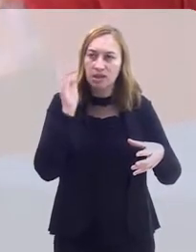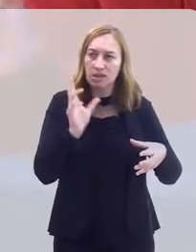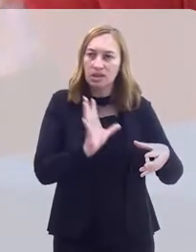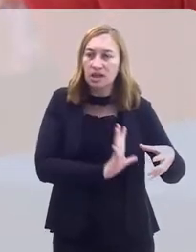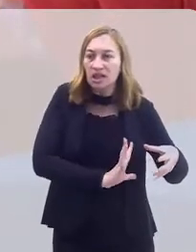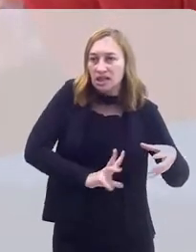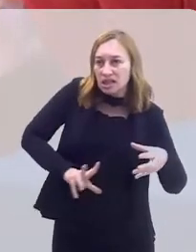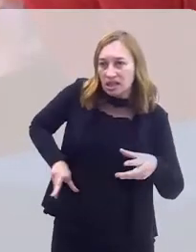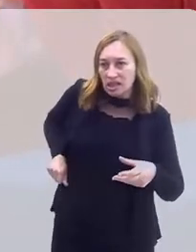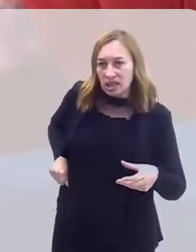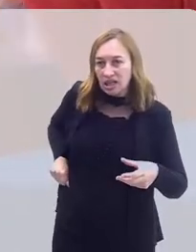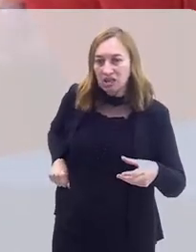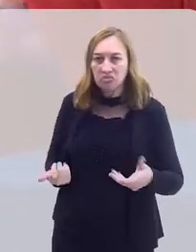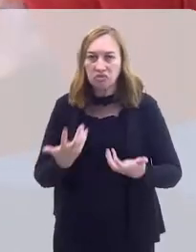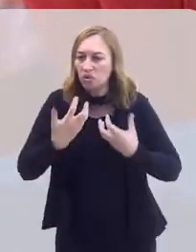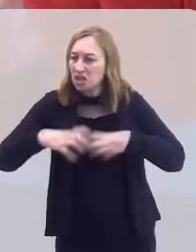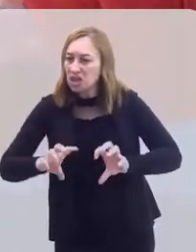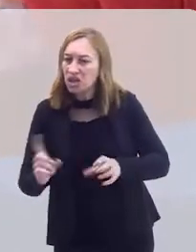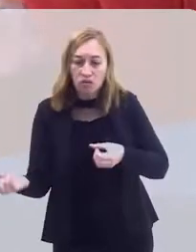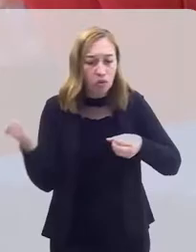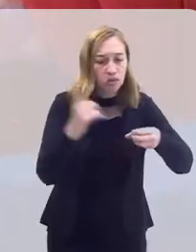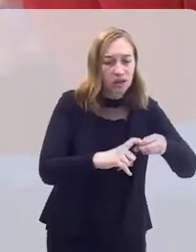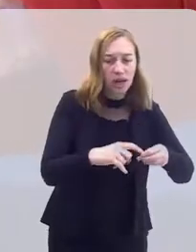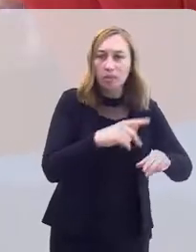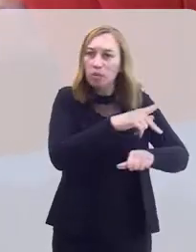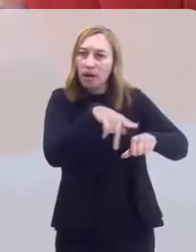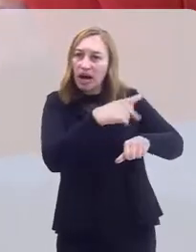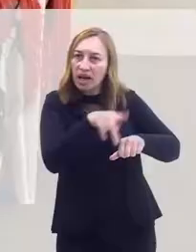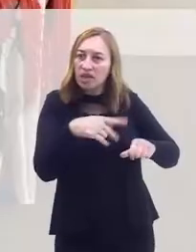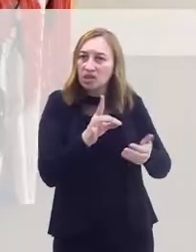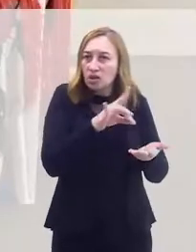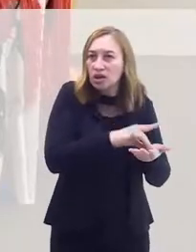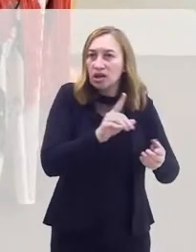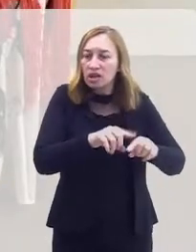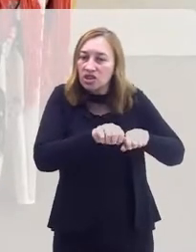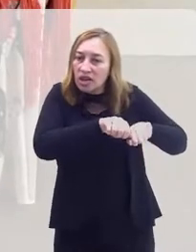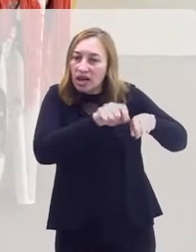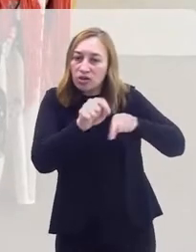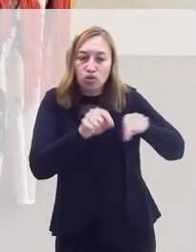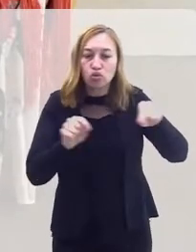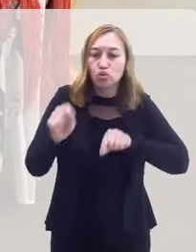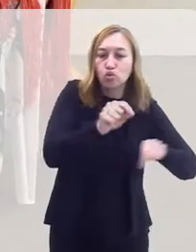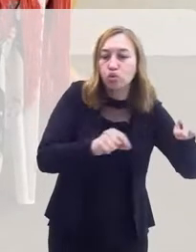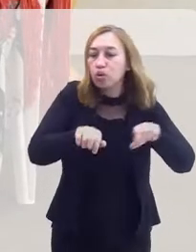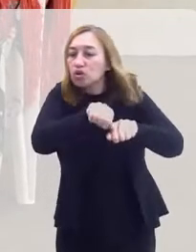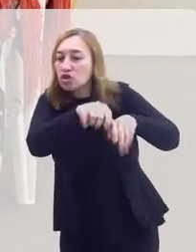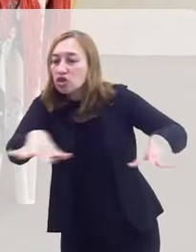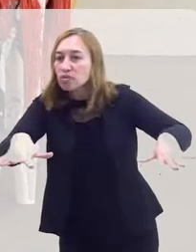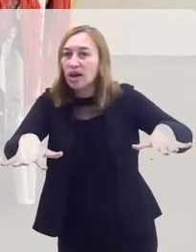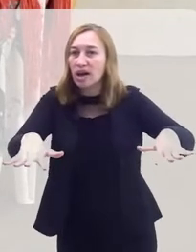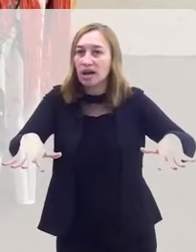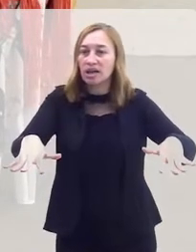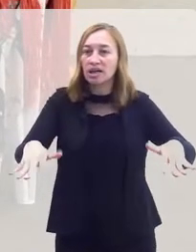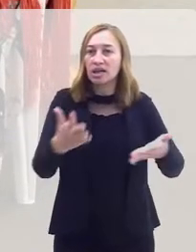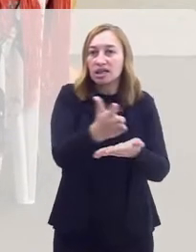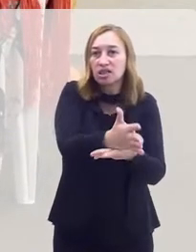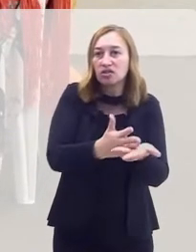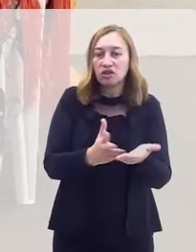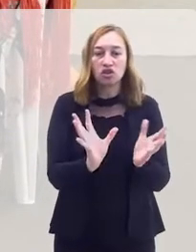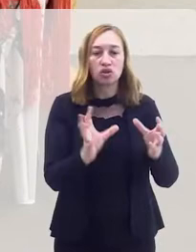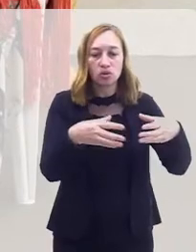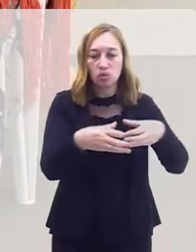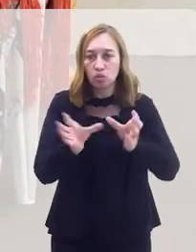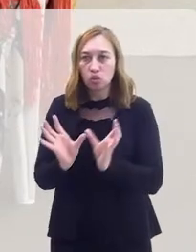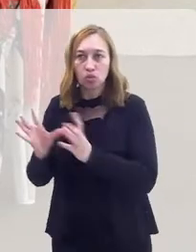não quiseram voltar, na verdade, para o país de origem. E de lá eles se dispersaram pelo mundo, né, e se dividiram em